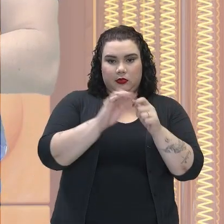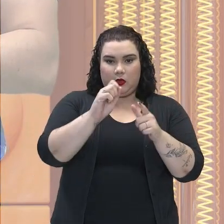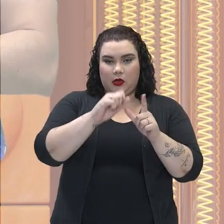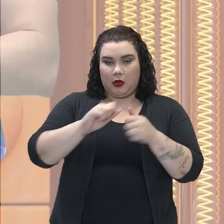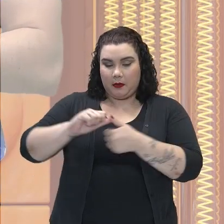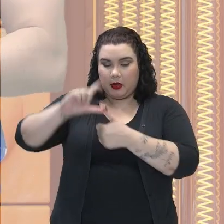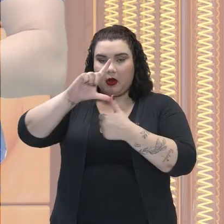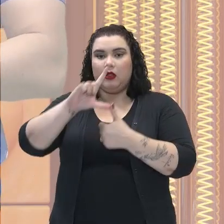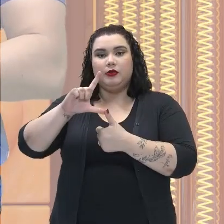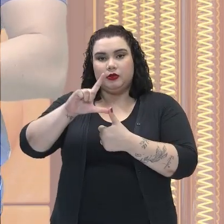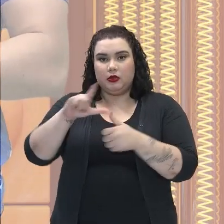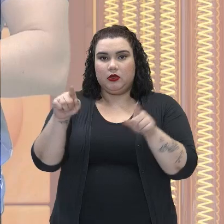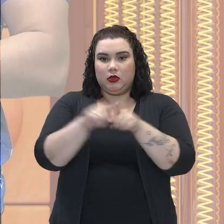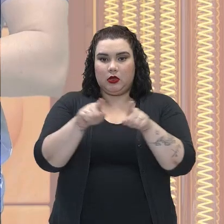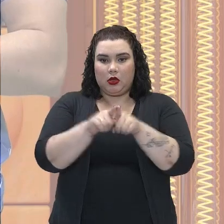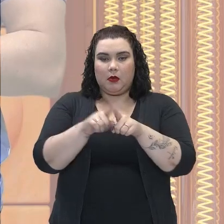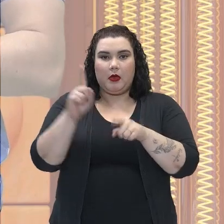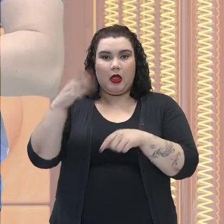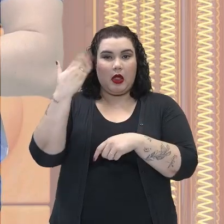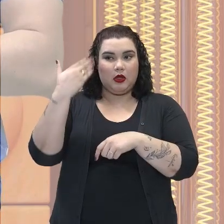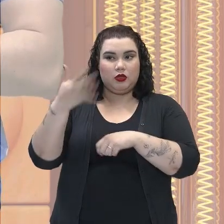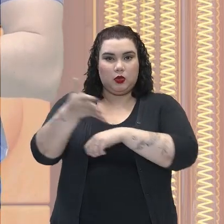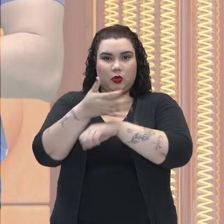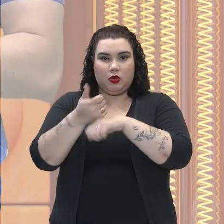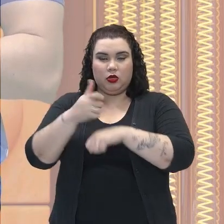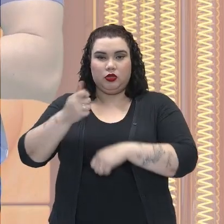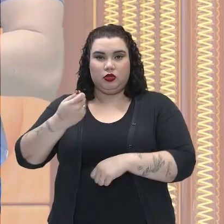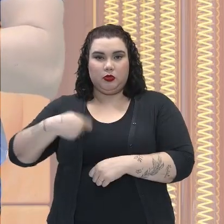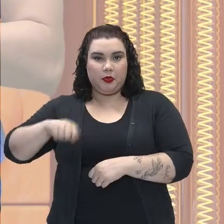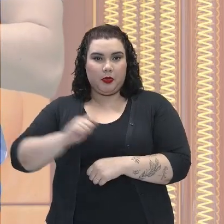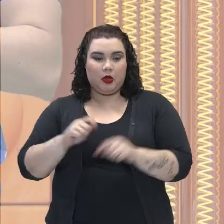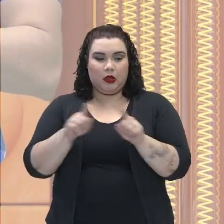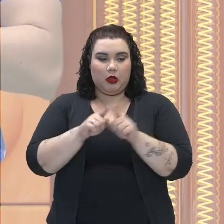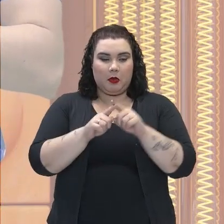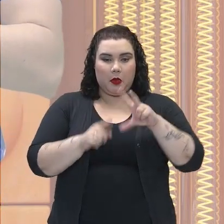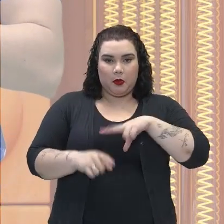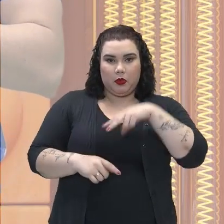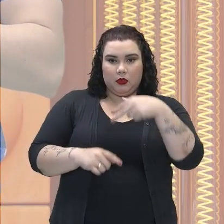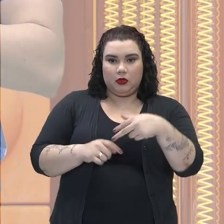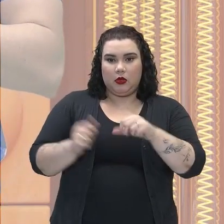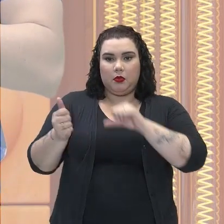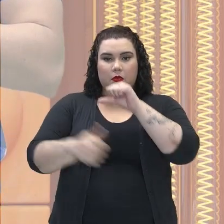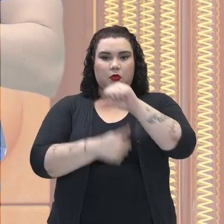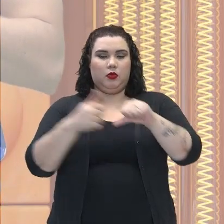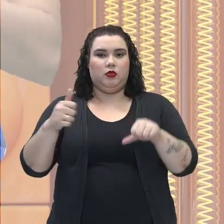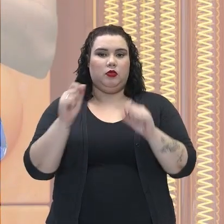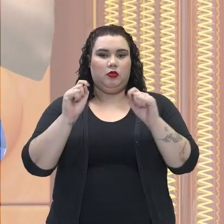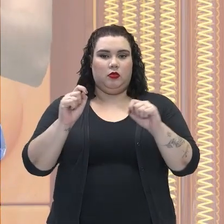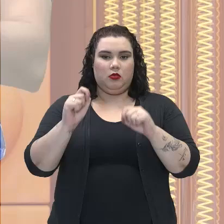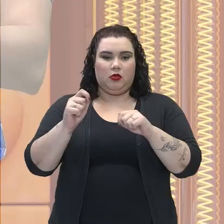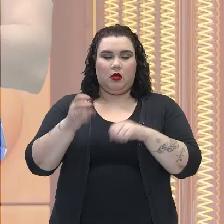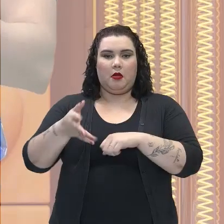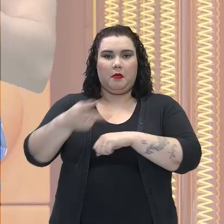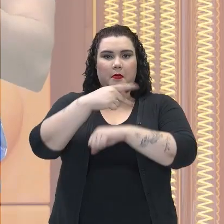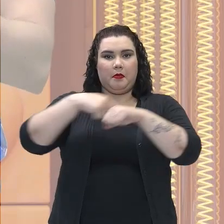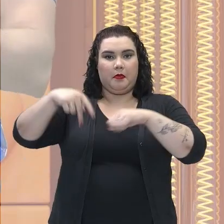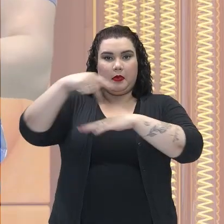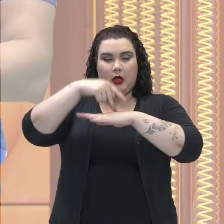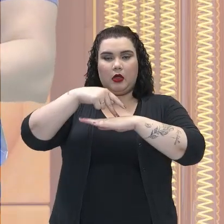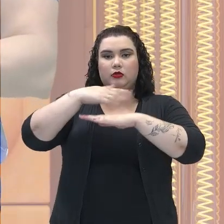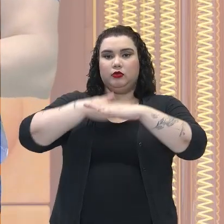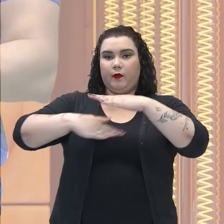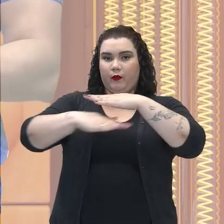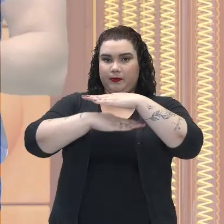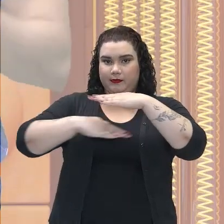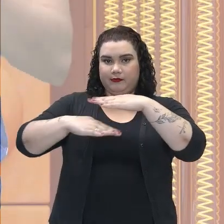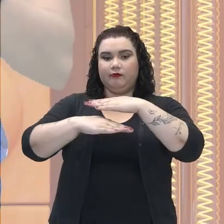e que são ali ex-colônias, tanto espanhola como portuguesa, eles caíram na condição de subdesenvolvido ou em